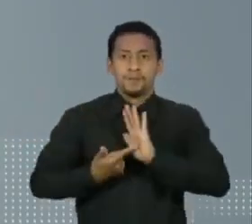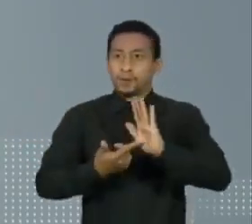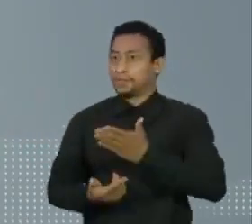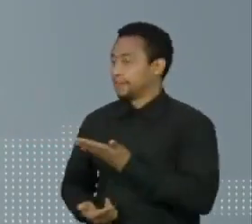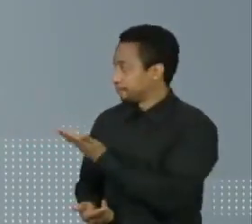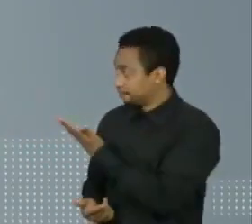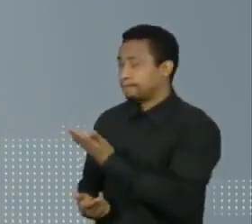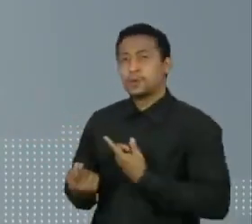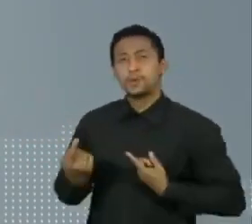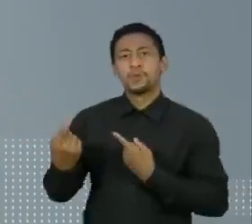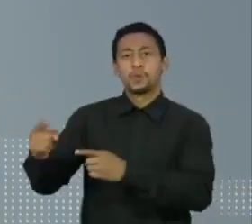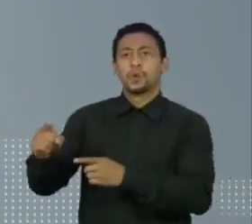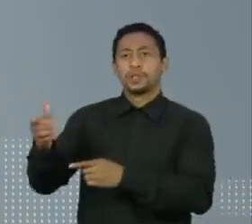ao Supremo EA democracia